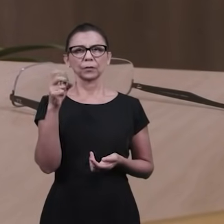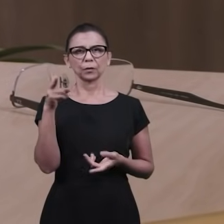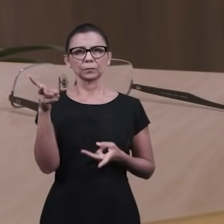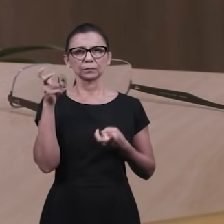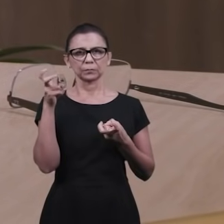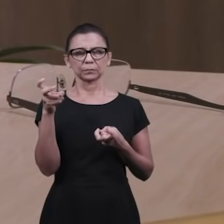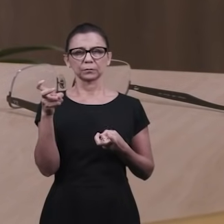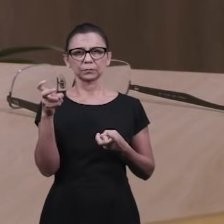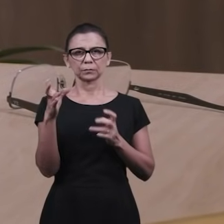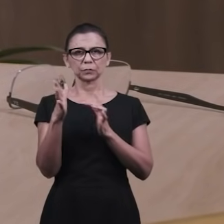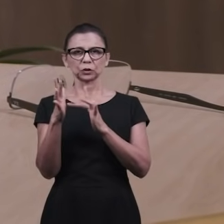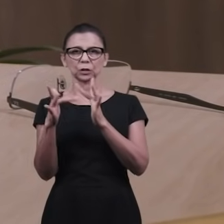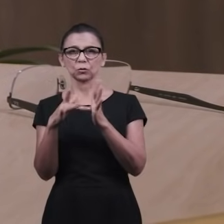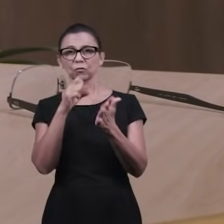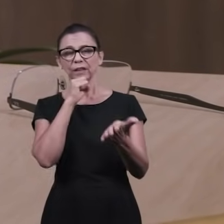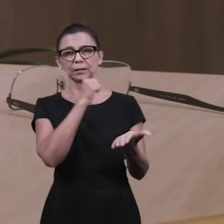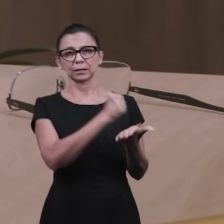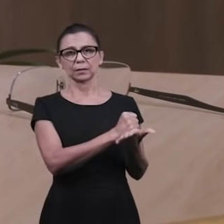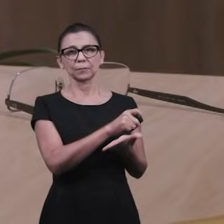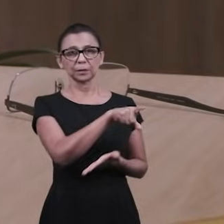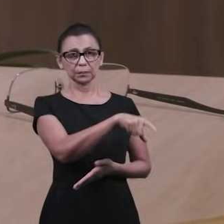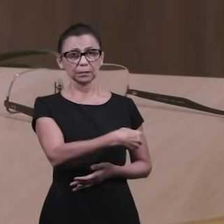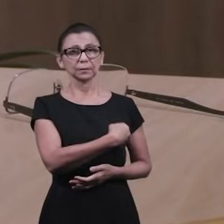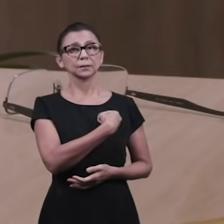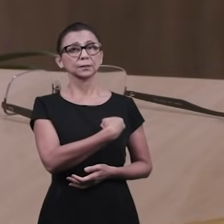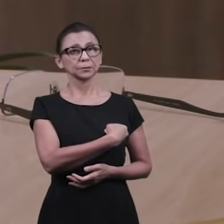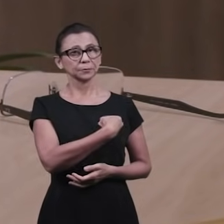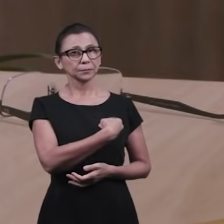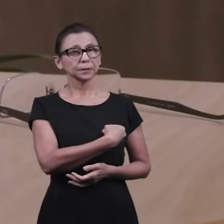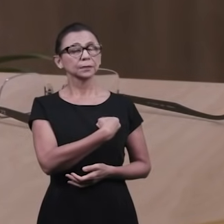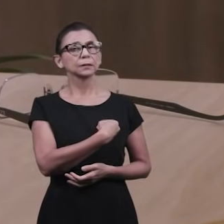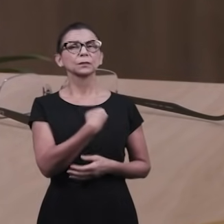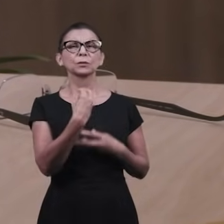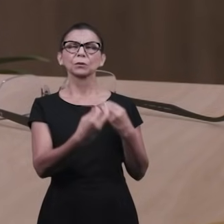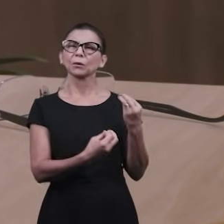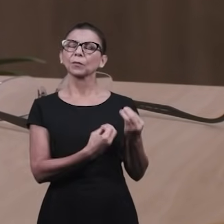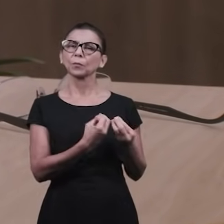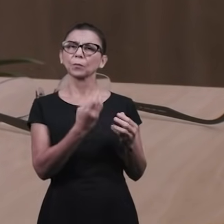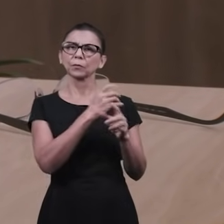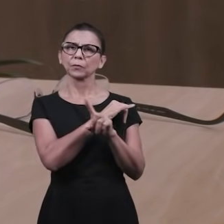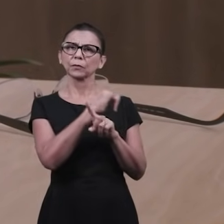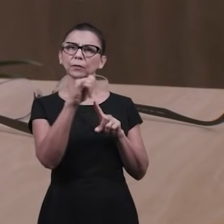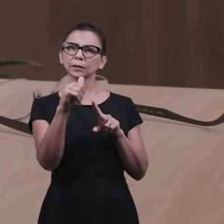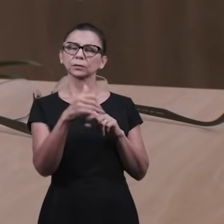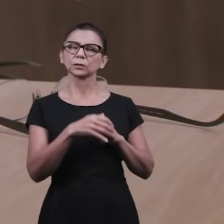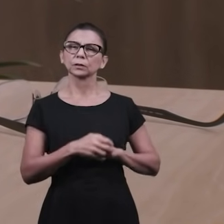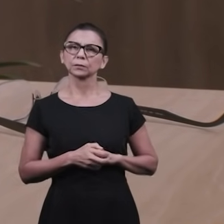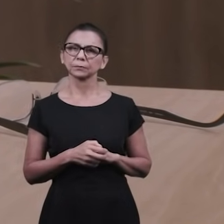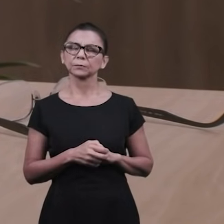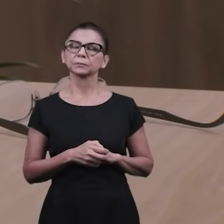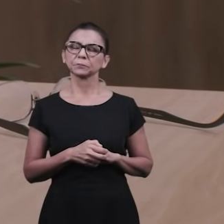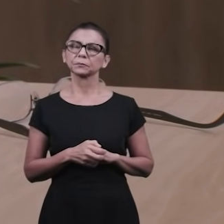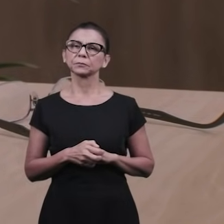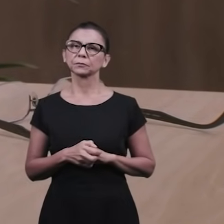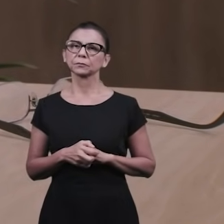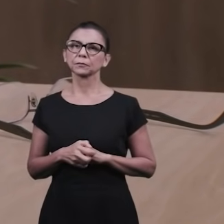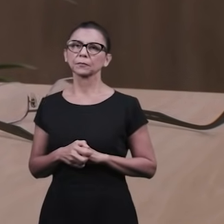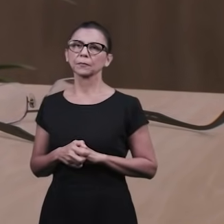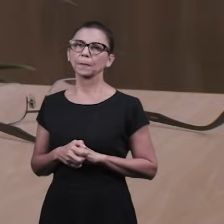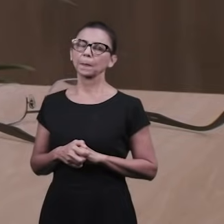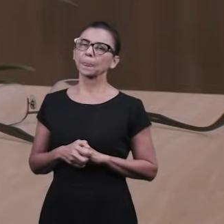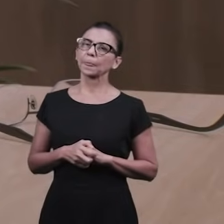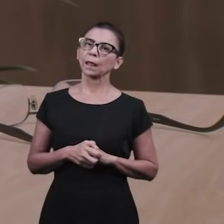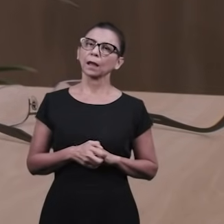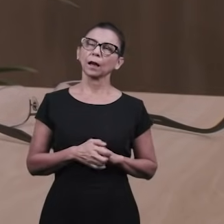Jesus no Velho Testamento. Jesus está presente no Velho Testamento. De que forma? Profética. Ele está profética. Então,